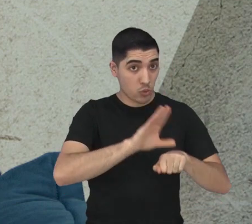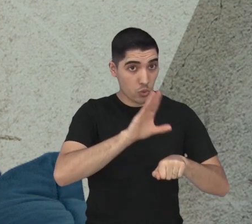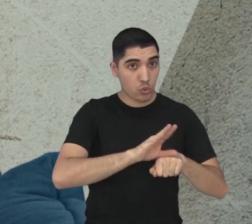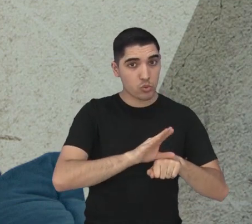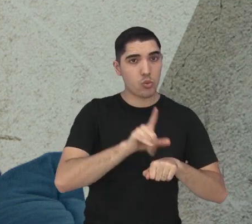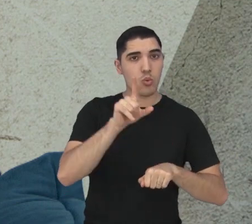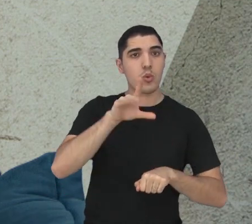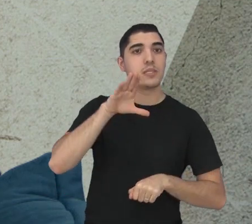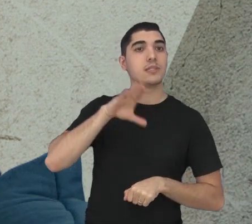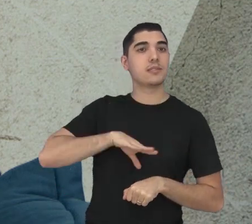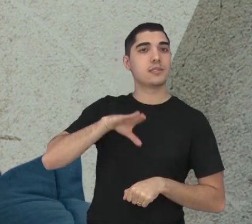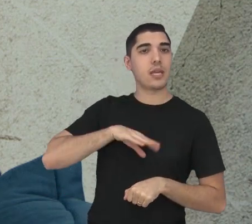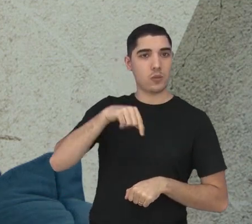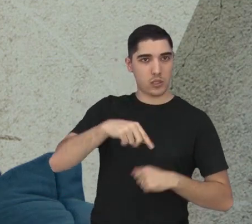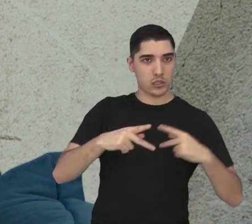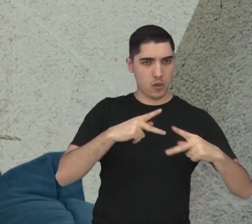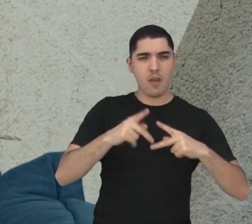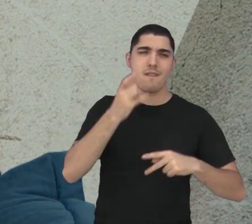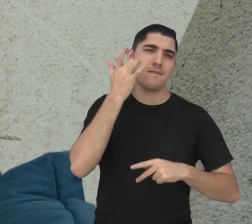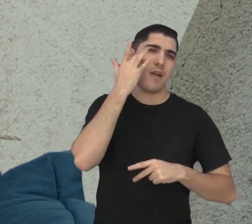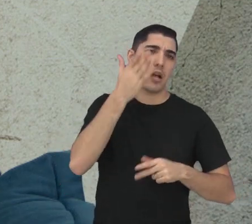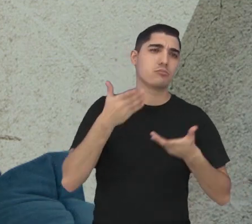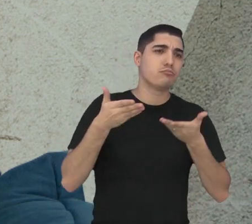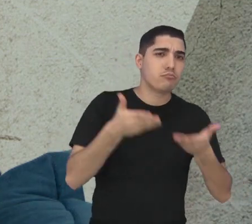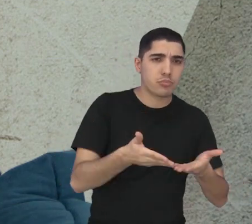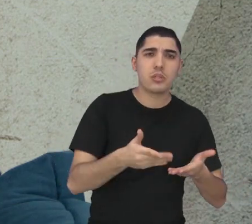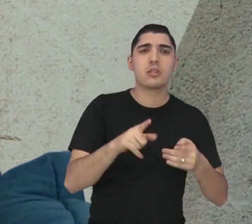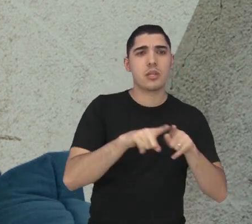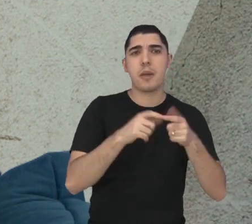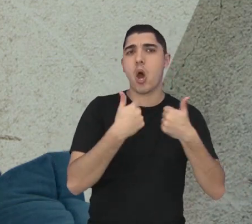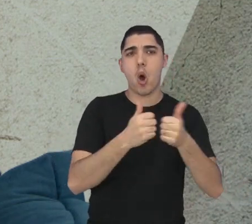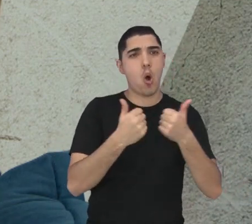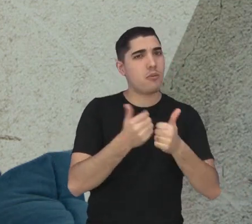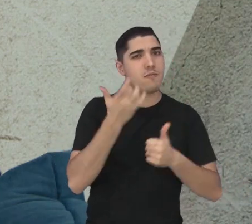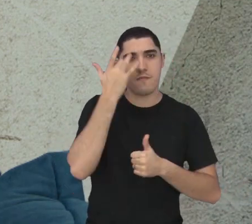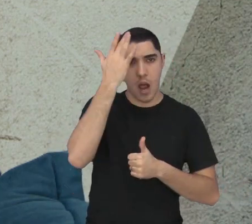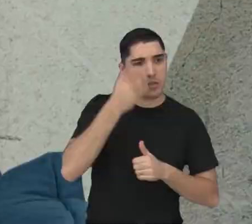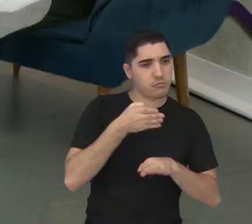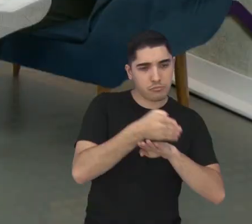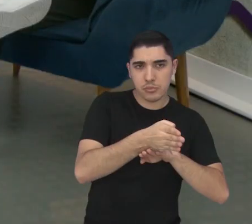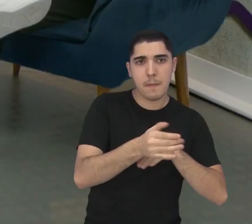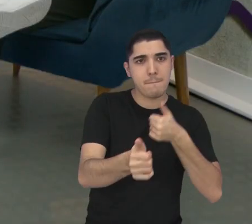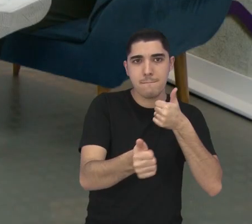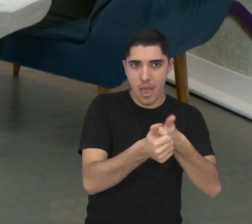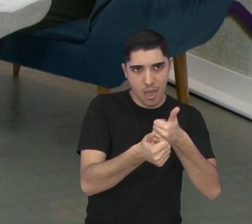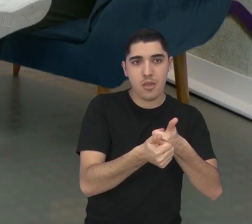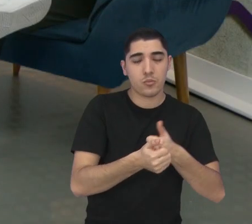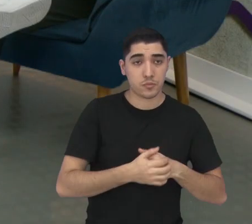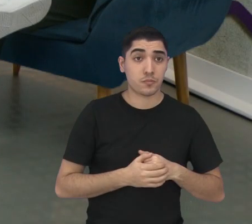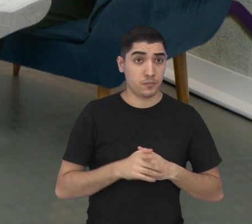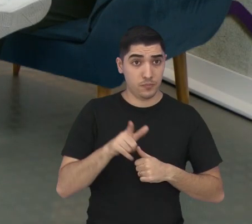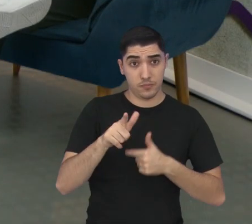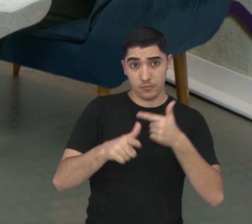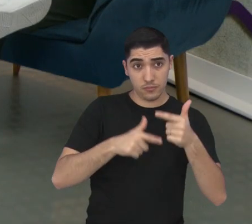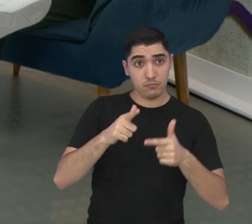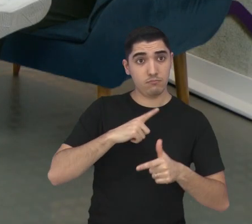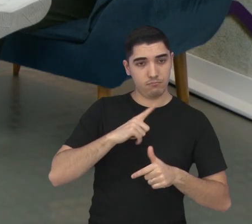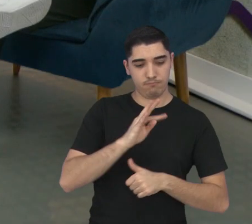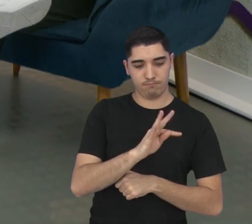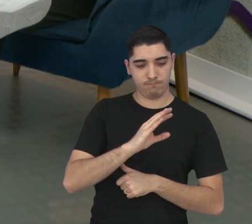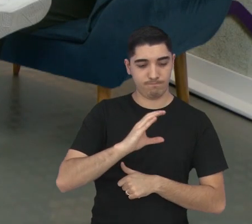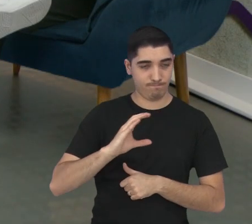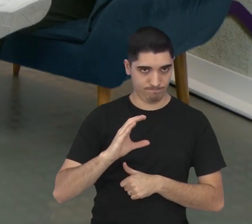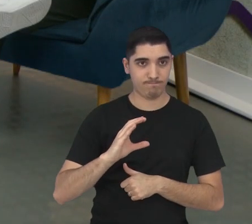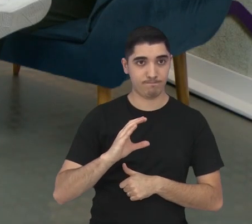ele é oferecido no campus centro. Tem fácil acesso, passa a condução ali bem perto, e tem o trabalho